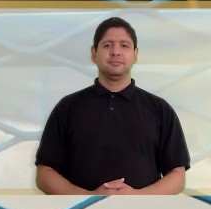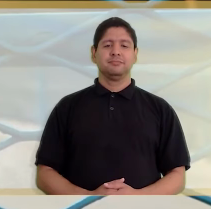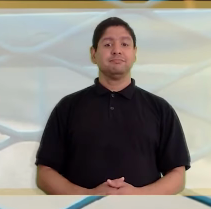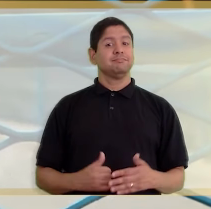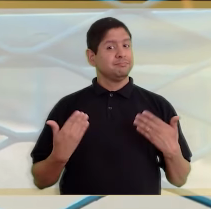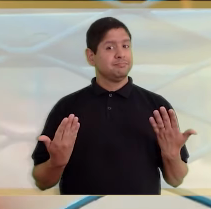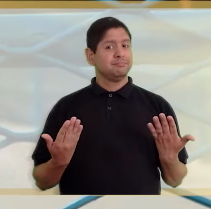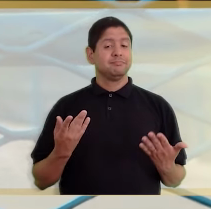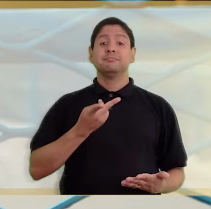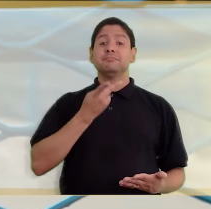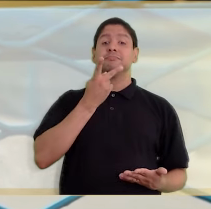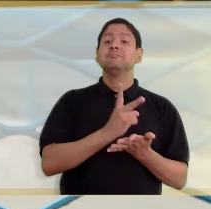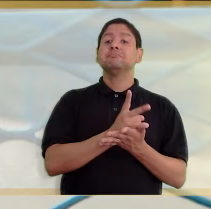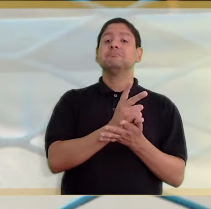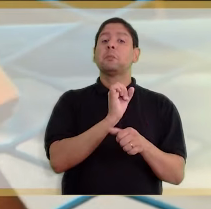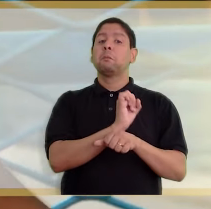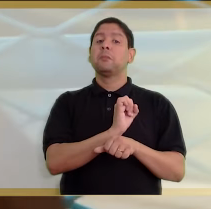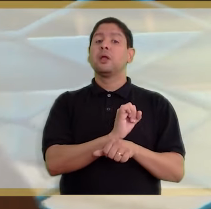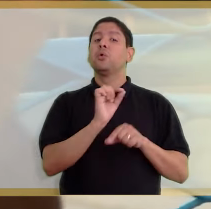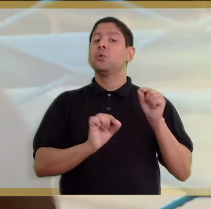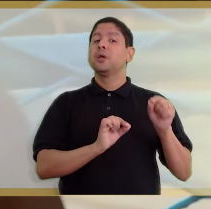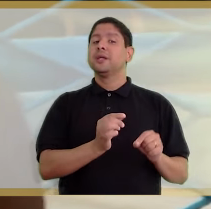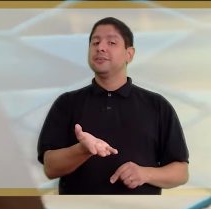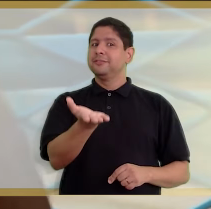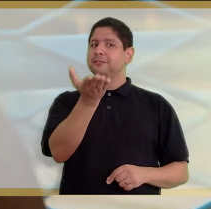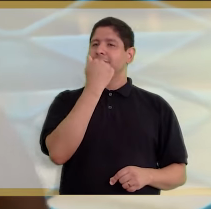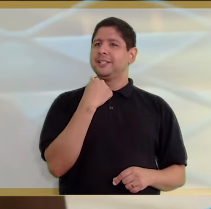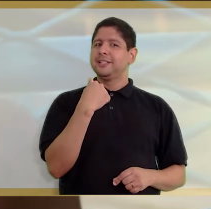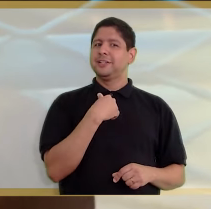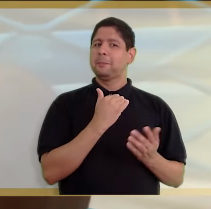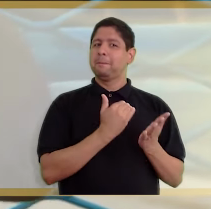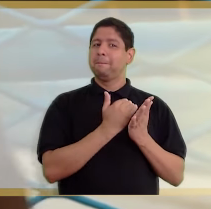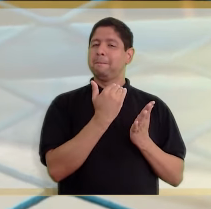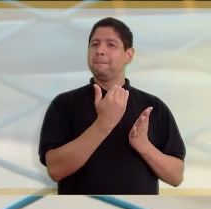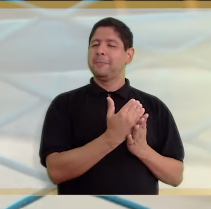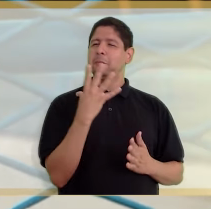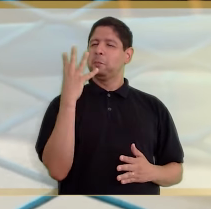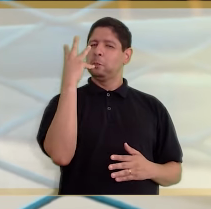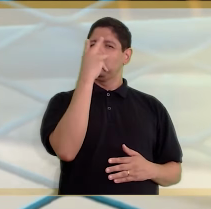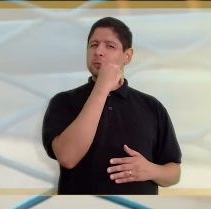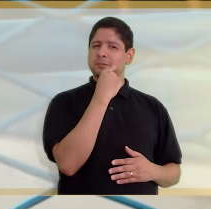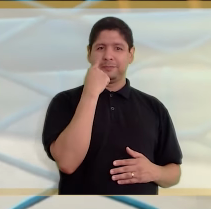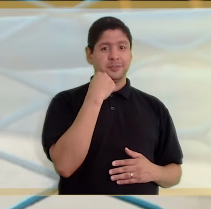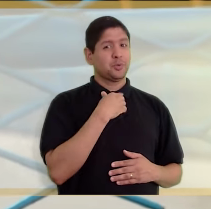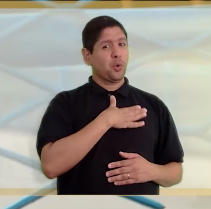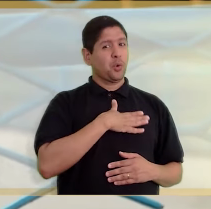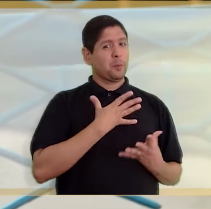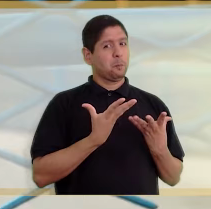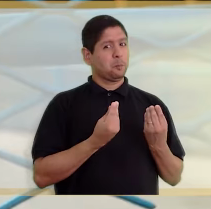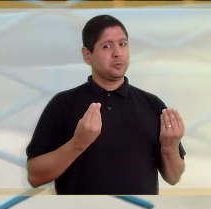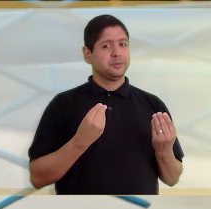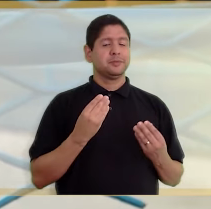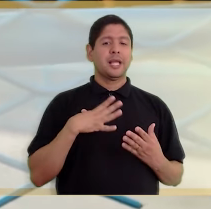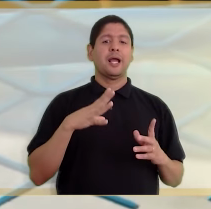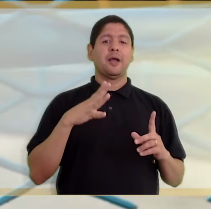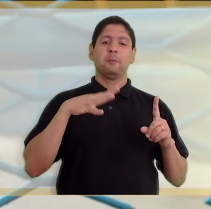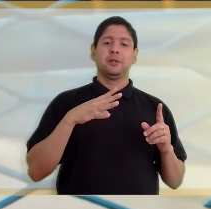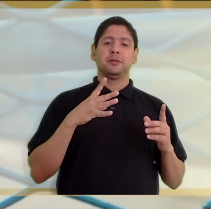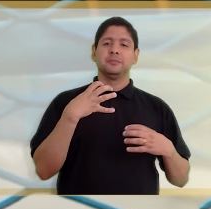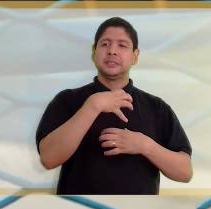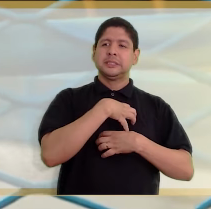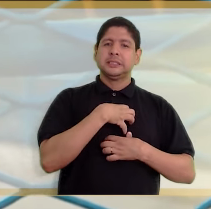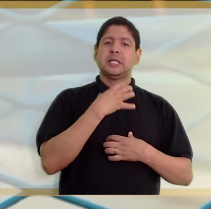E já que a gente está aqui, não tem mais por que esperar na produção. Solta aquela vinheta daquele quadro bonito que eu gosto tanto, que é criado em homenagem a um